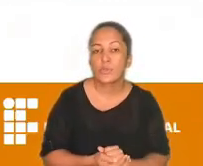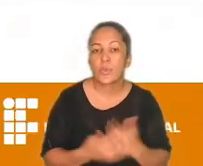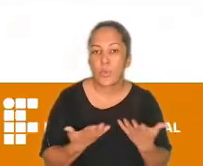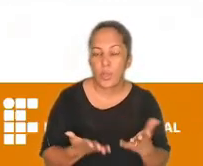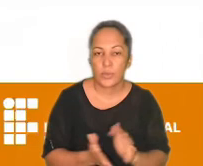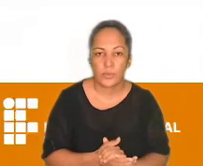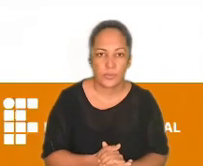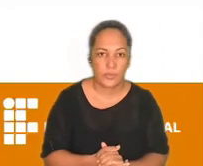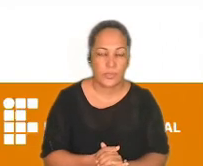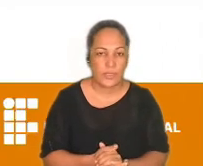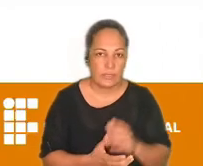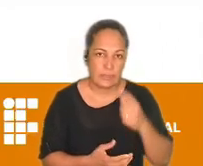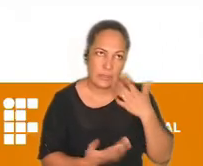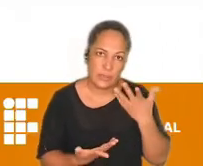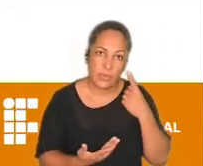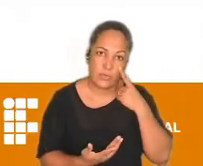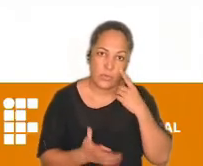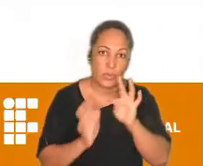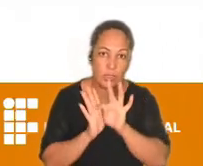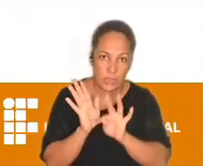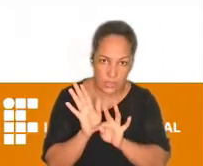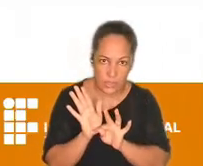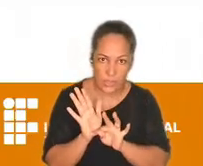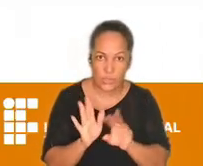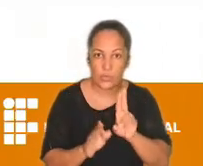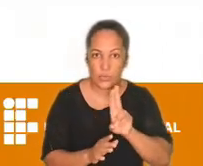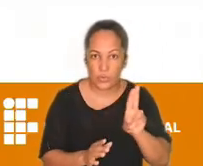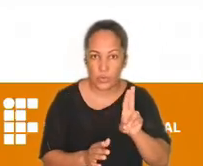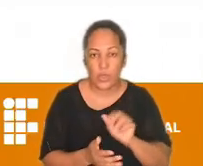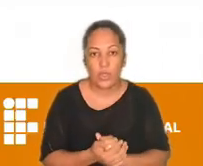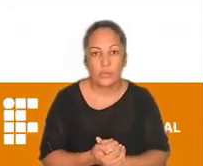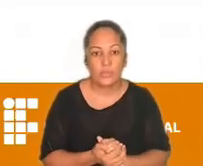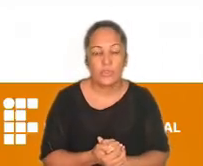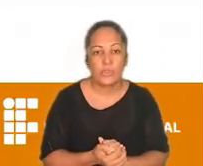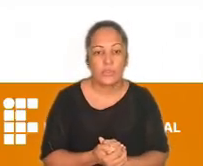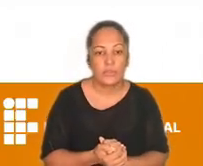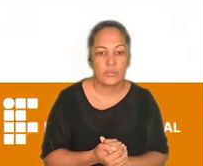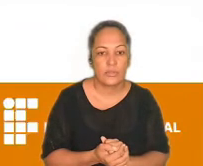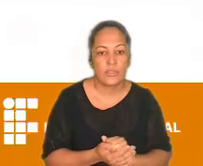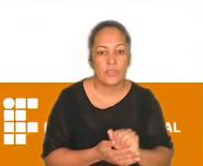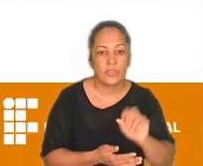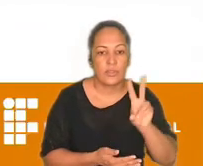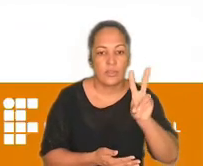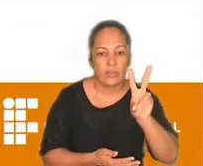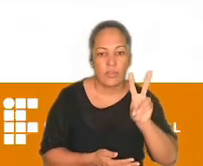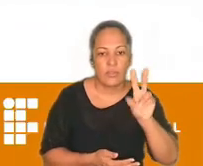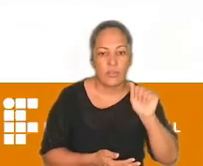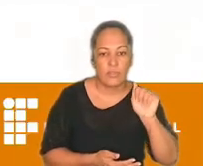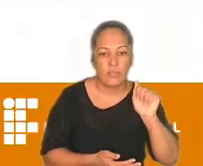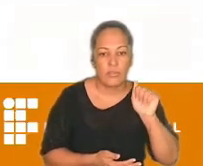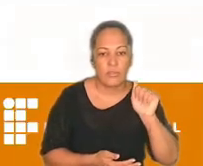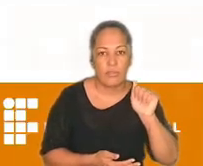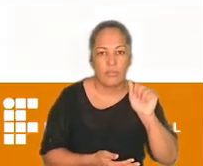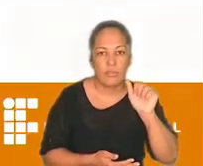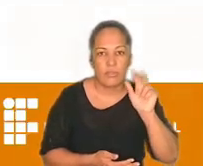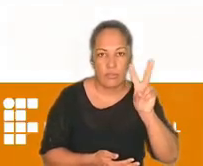Então, quando for texto, nós vamos chamar esse tipo de dado, será tipo varchar. Então, traduzam varchar na cabeça de vocês como se